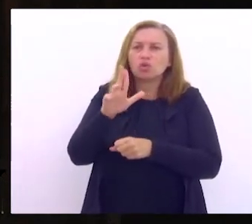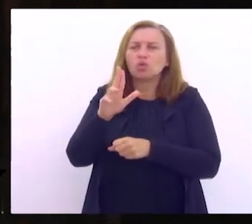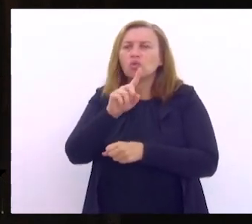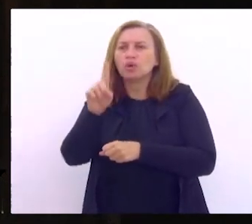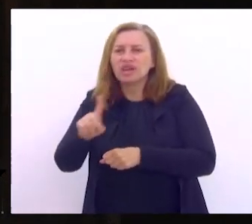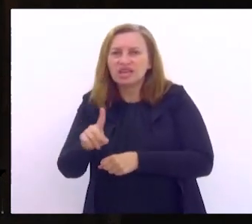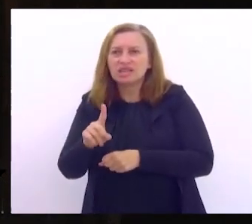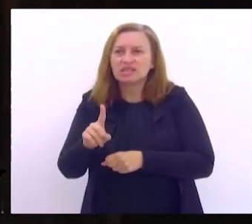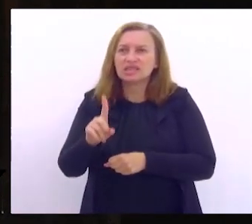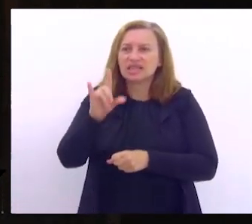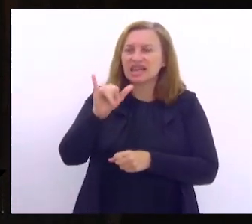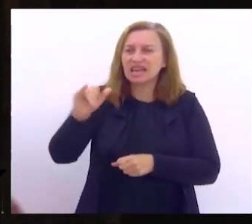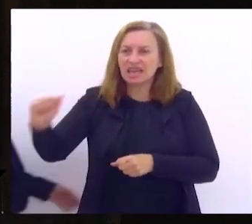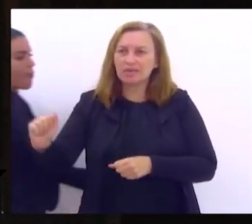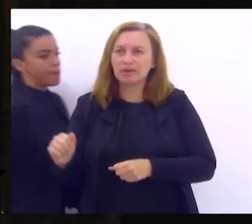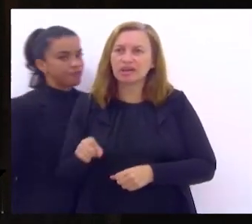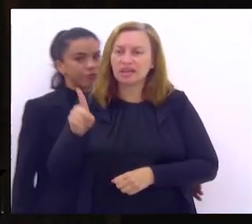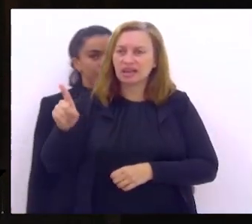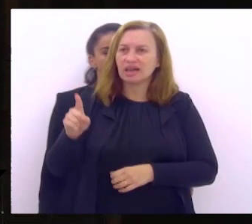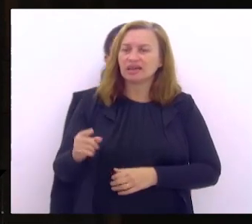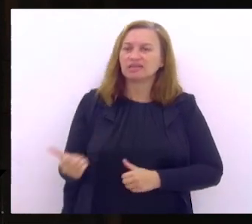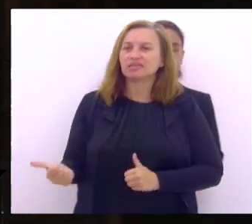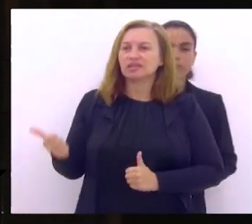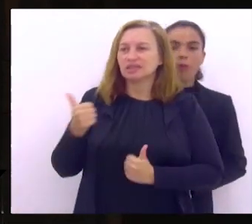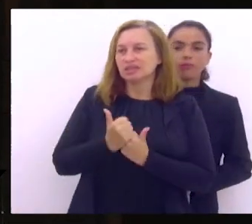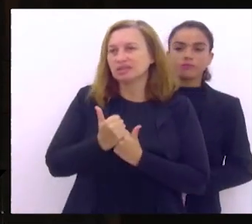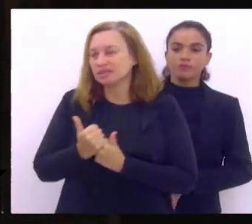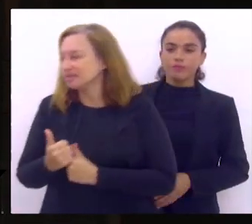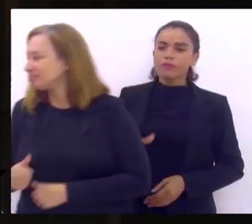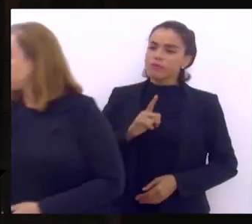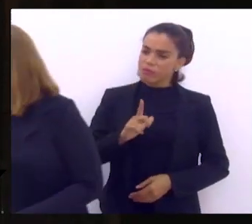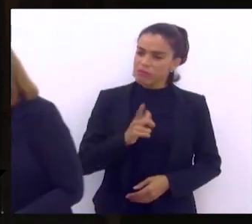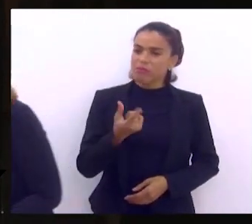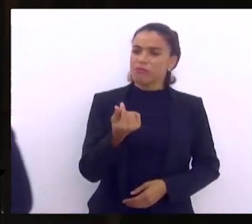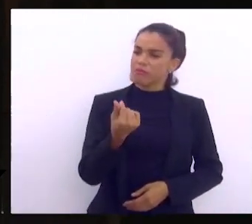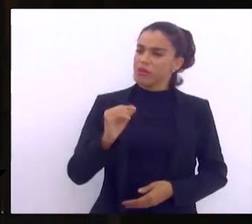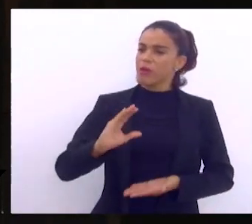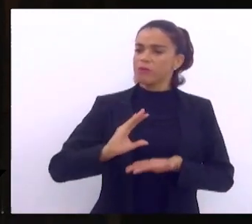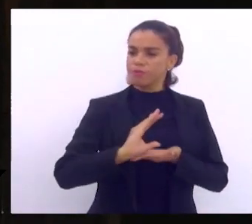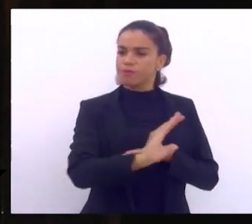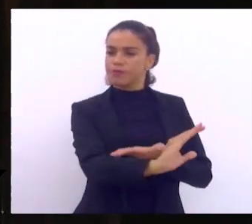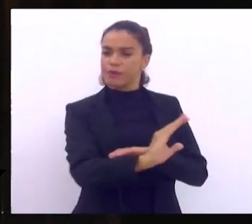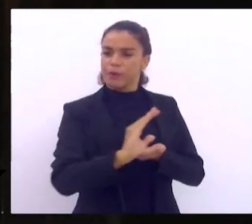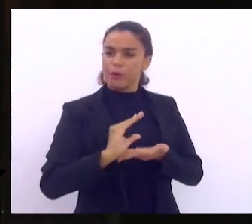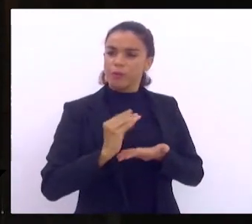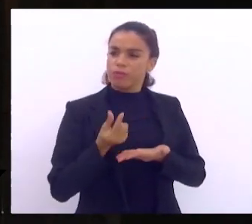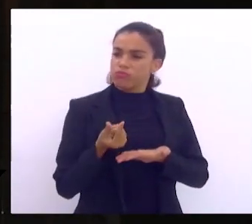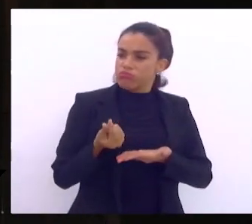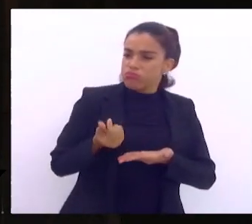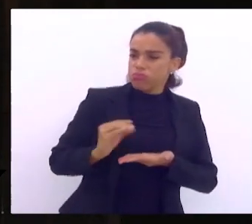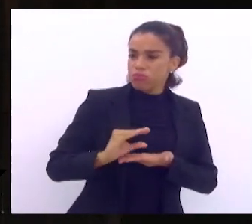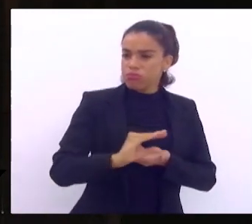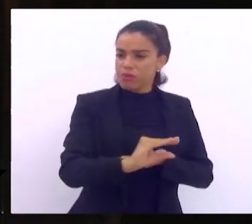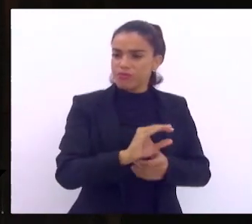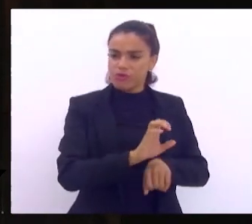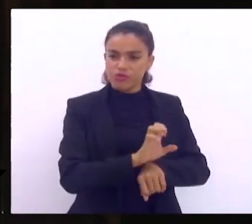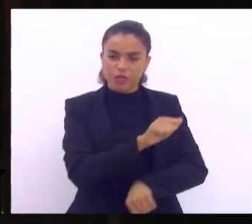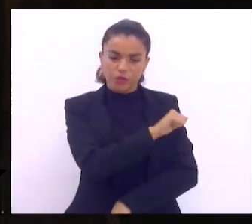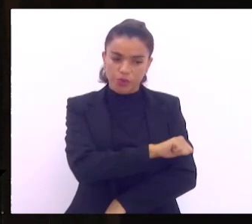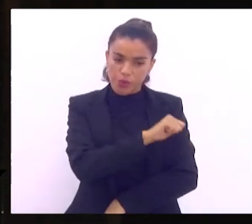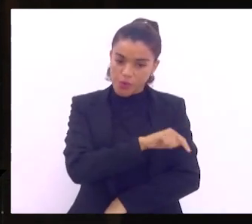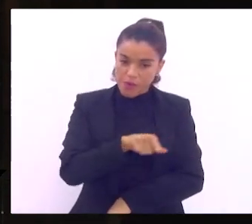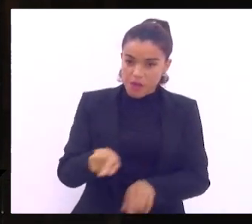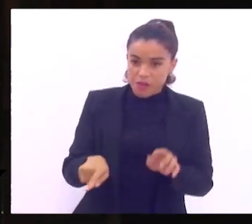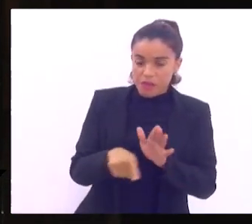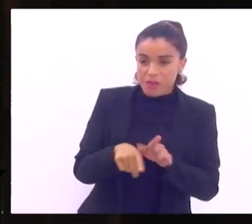sua comissão, lá na Câmara, tem recursos para poder injetar aqui no estado do Rio de Janeiro. Ele é aqui do